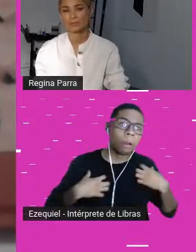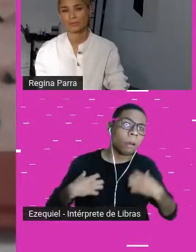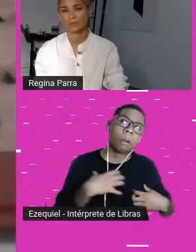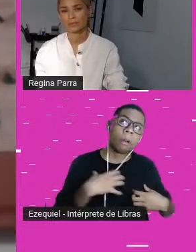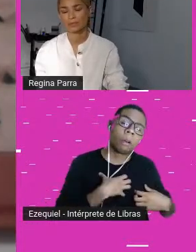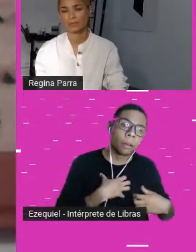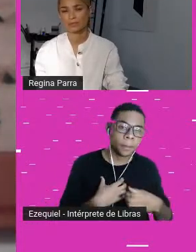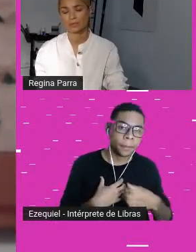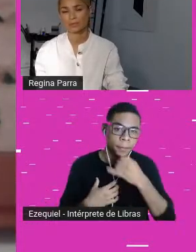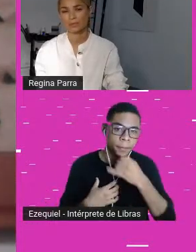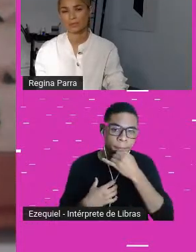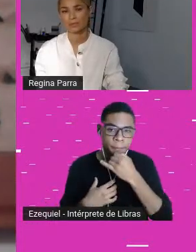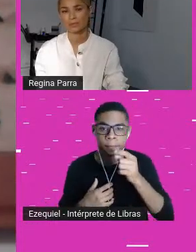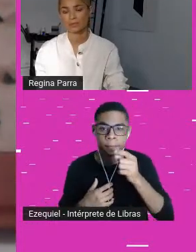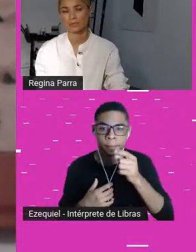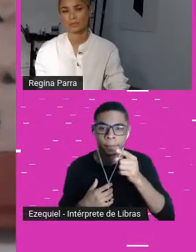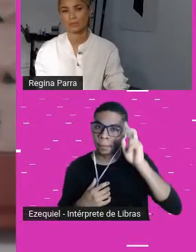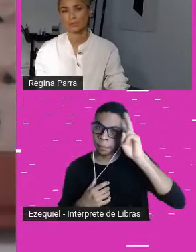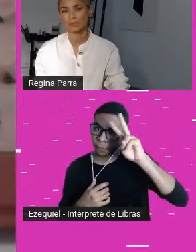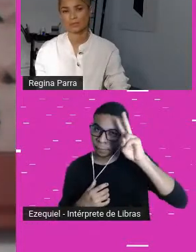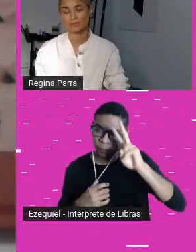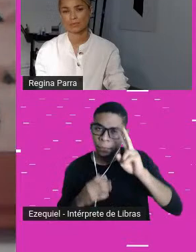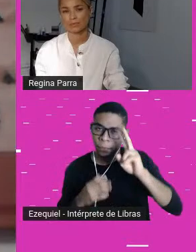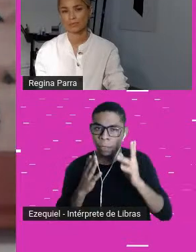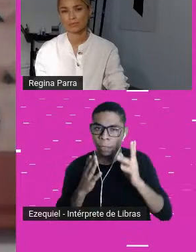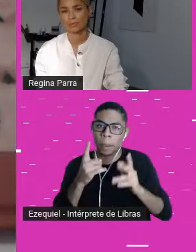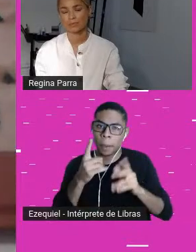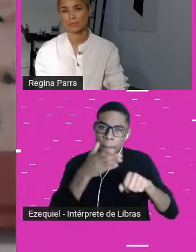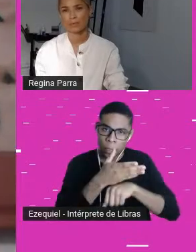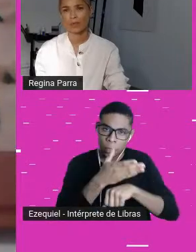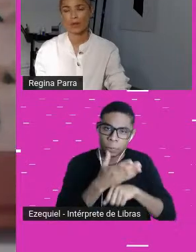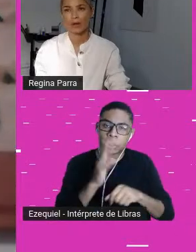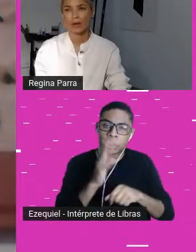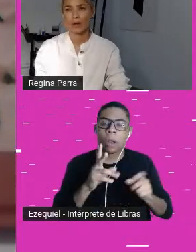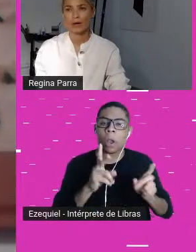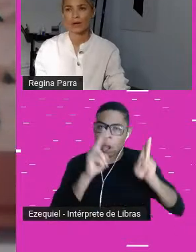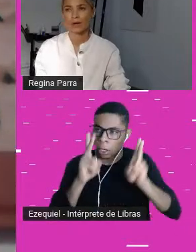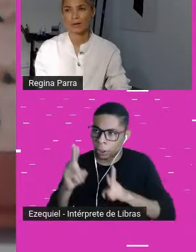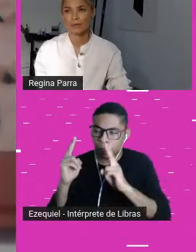é que isso foi sendo elaborado?